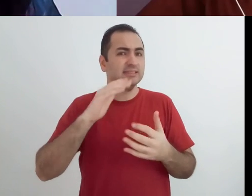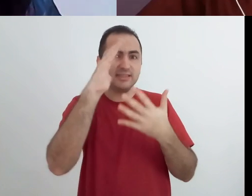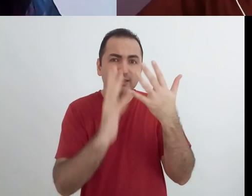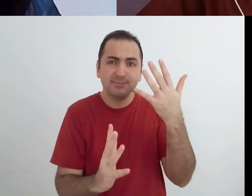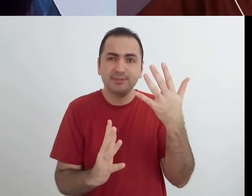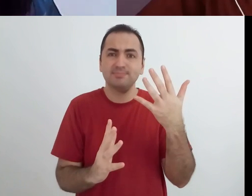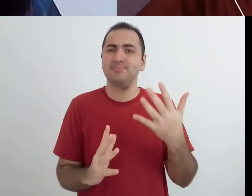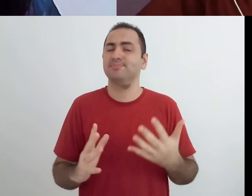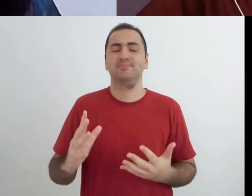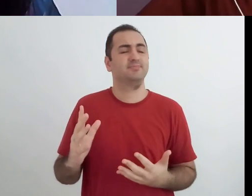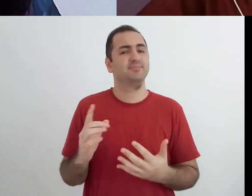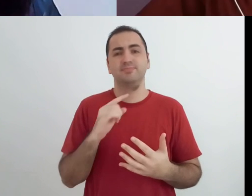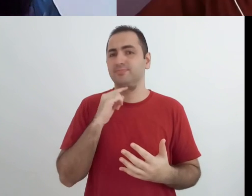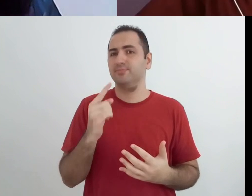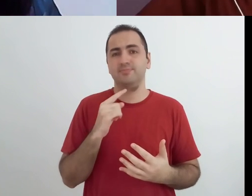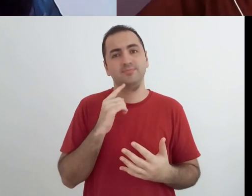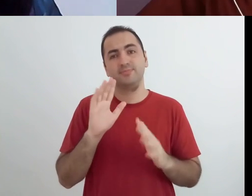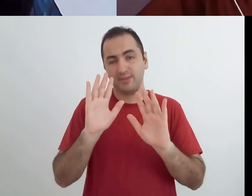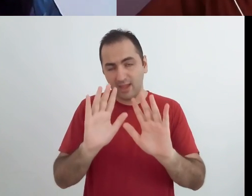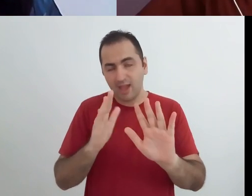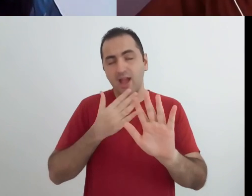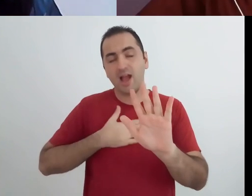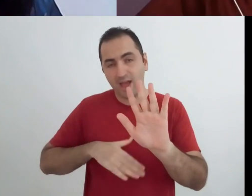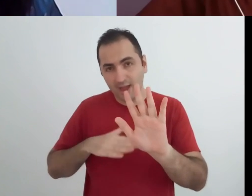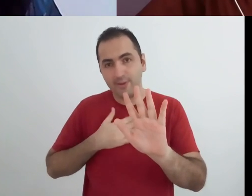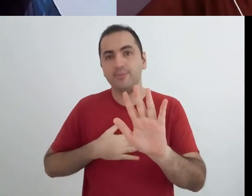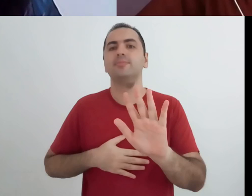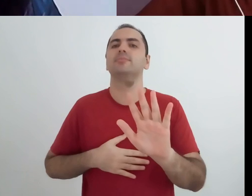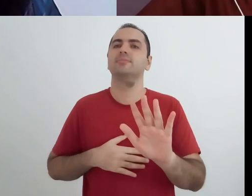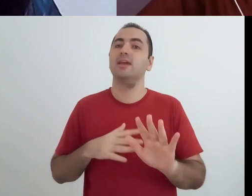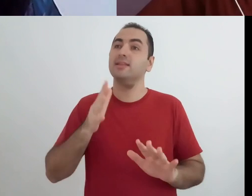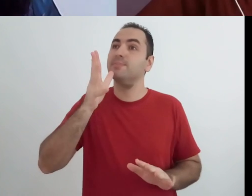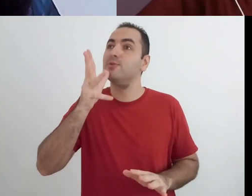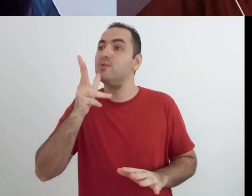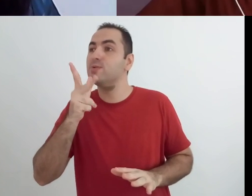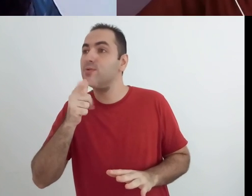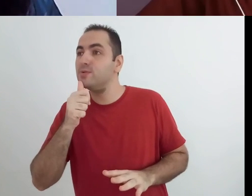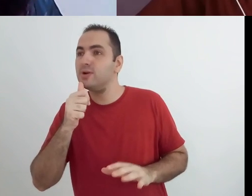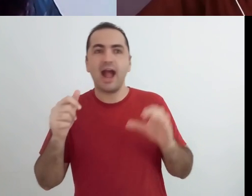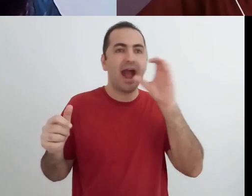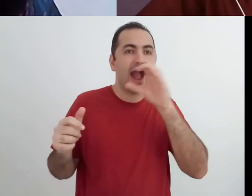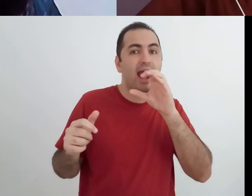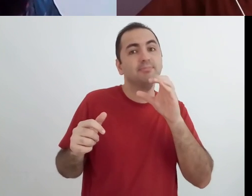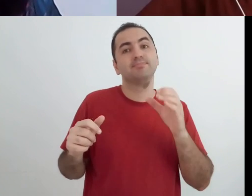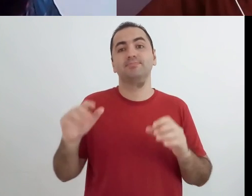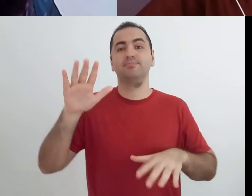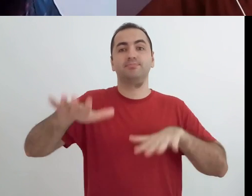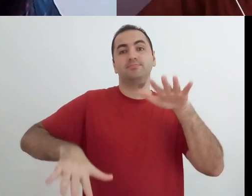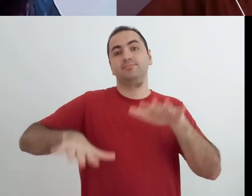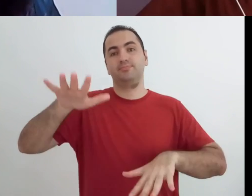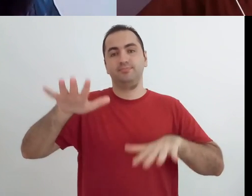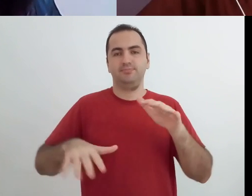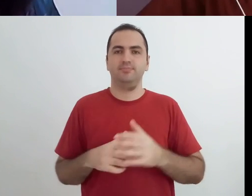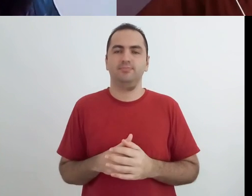é todo um processo. Algumas pessoas aprendem muito rápido, outras pessoas vão levar tempo. Mas vai valer a pena, porque você tem um